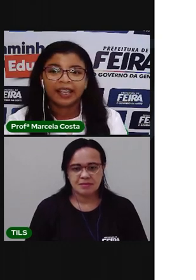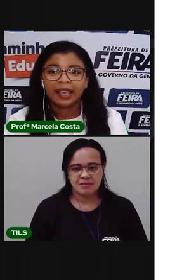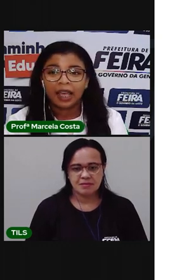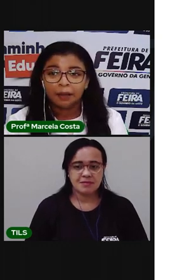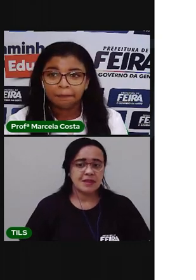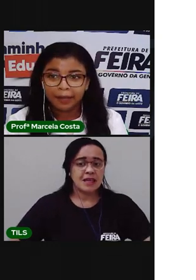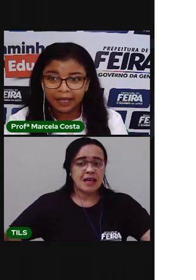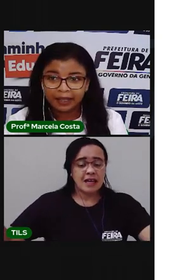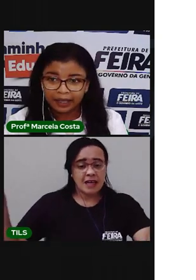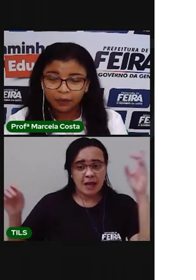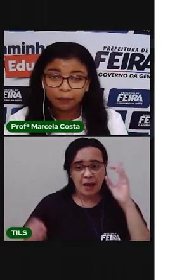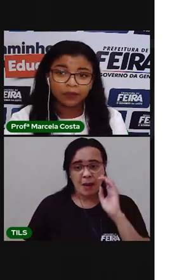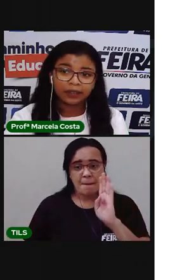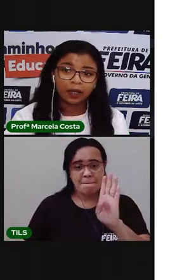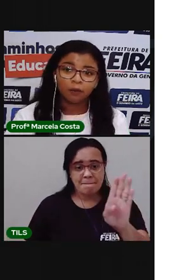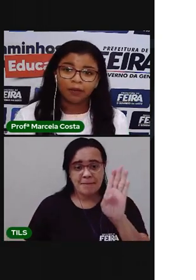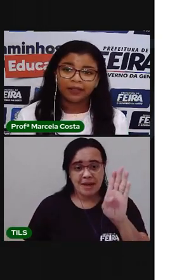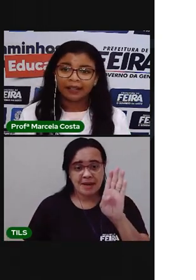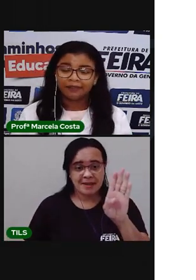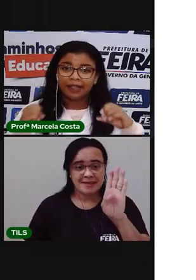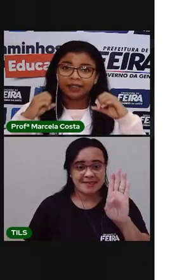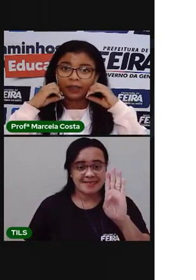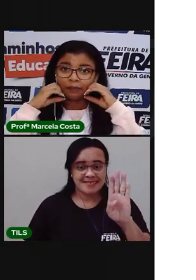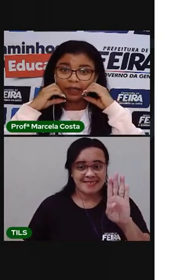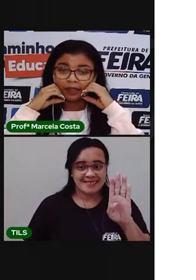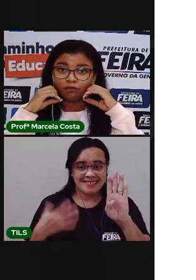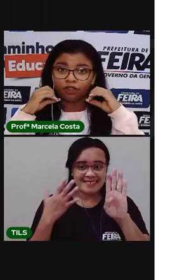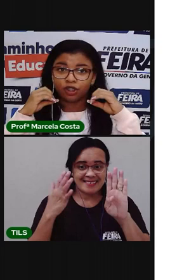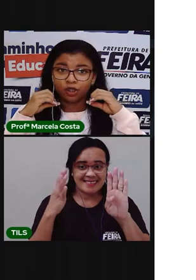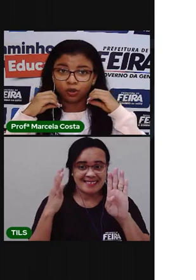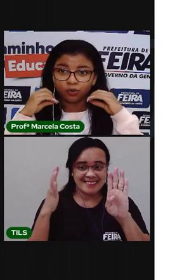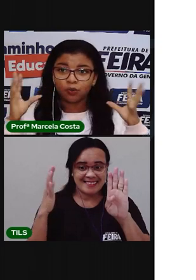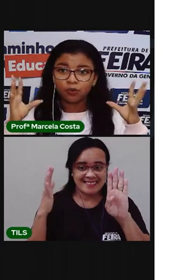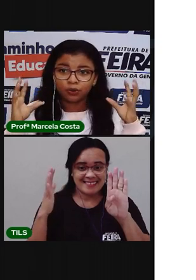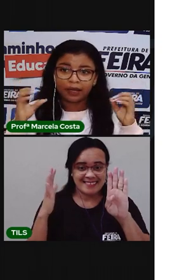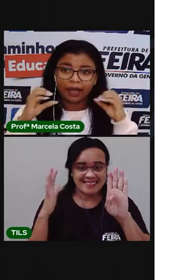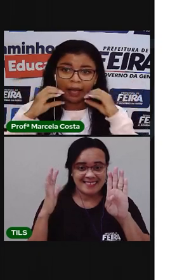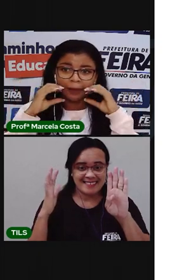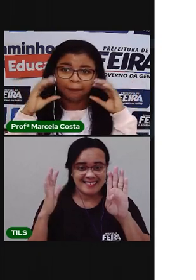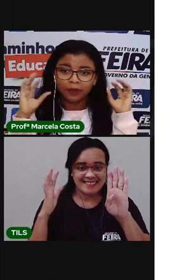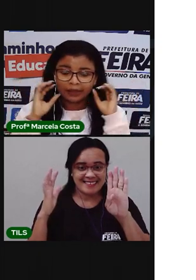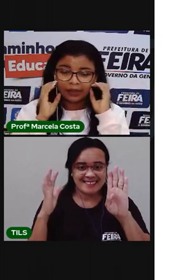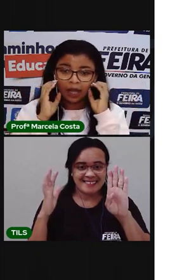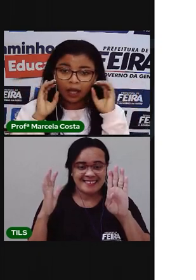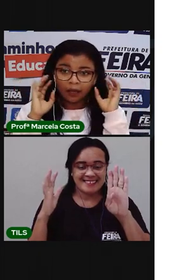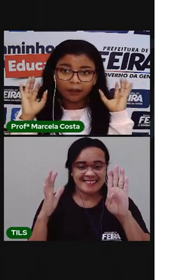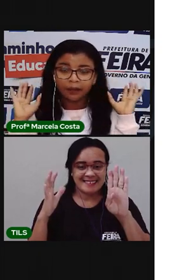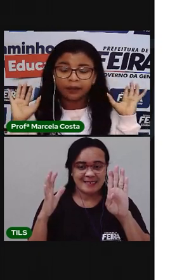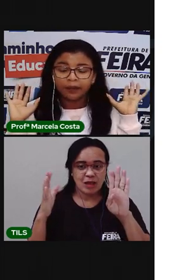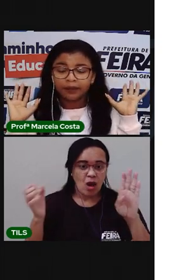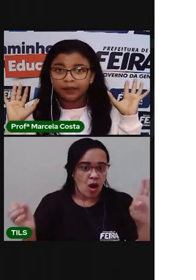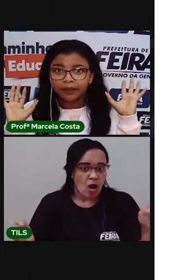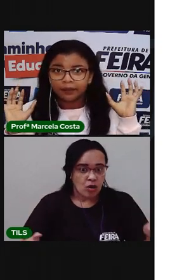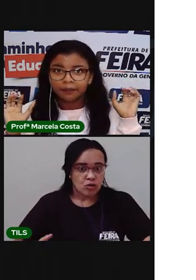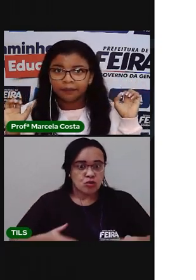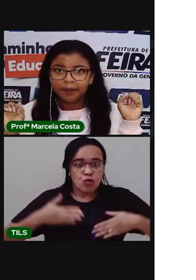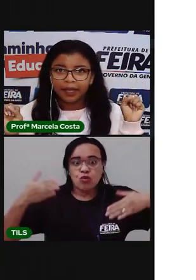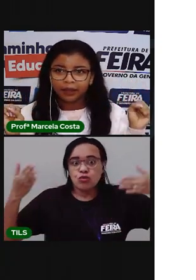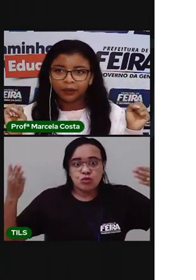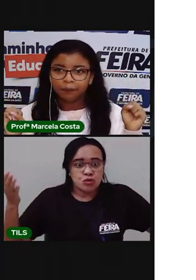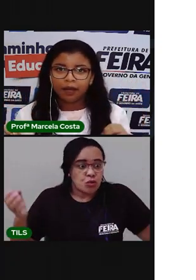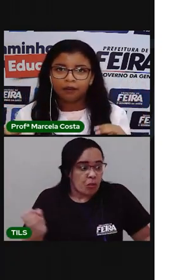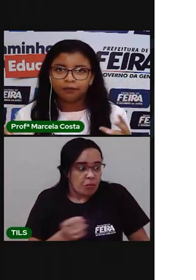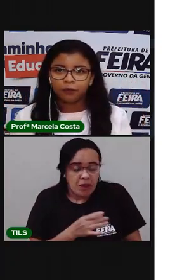É a B, né? Uma pessoa que tá com medo, ela faz uma expressão de susto, ela abre a boca assim, ah,